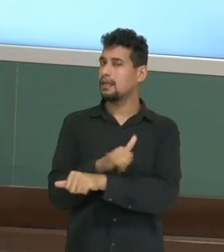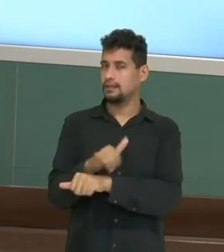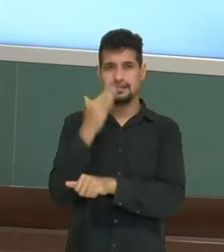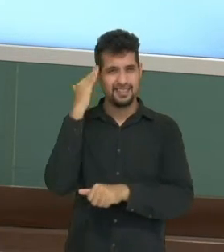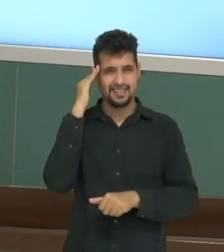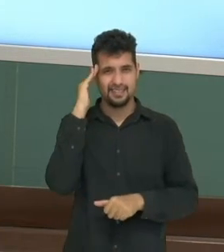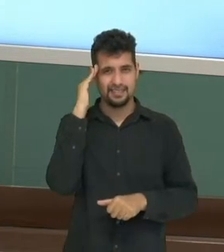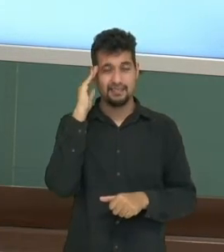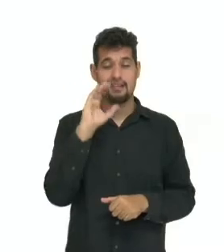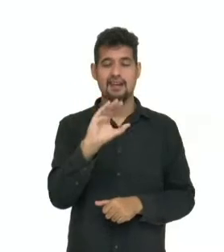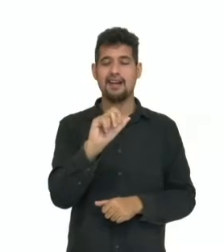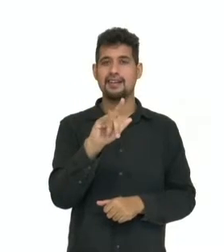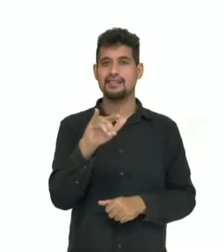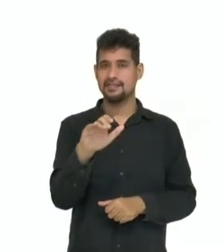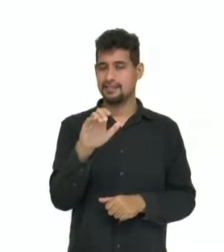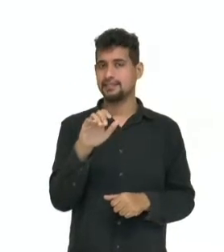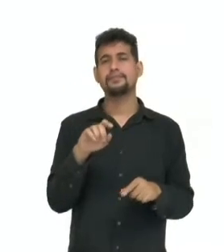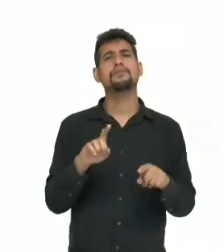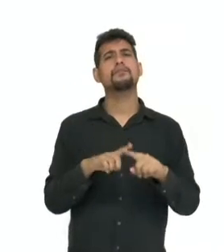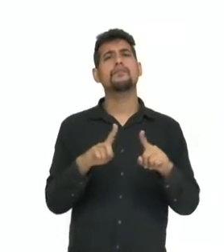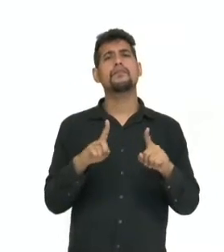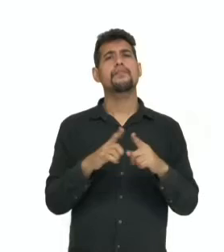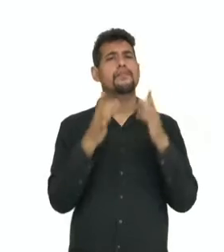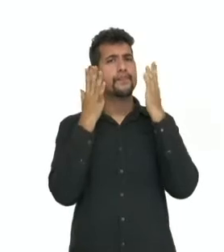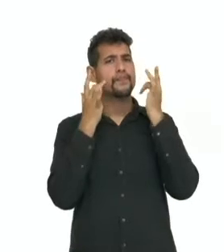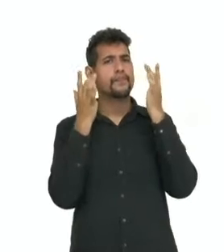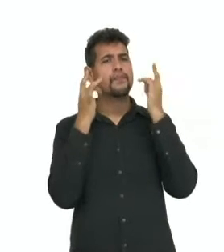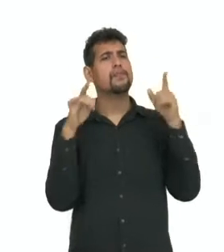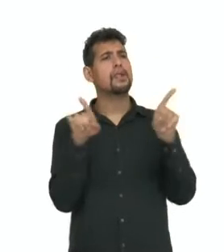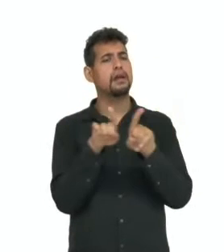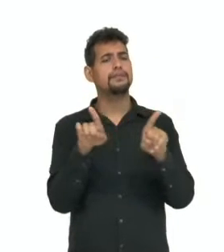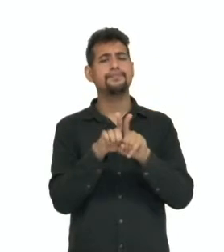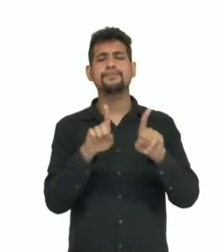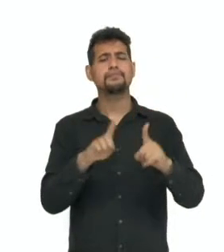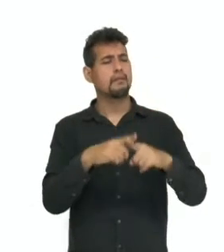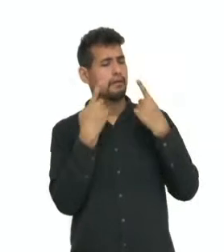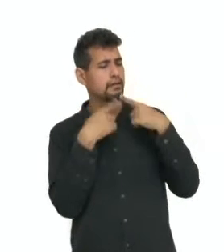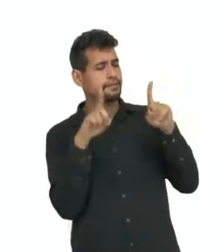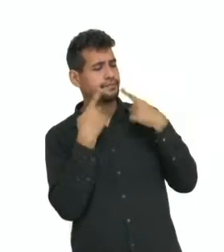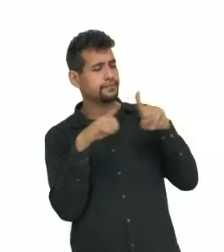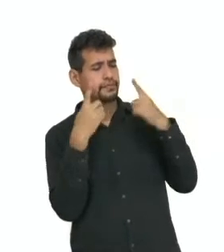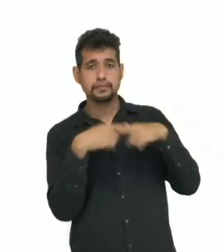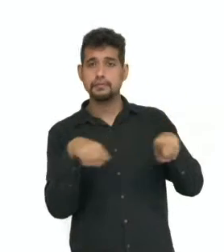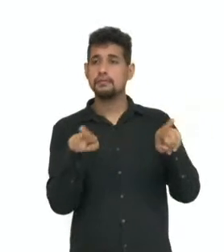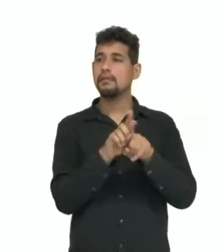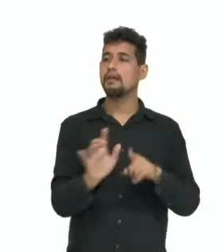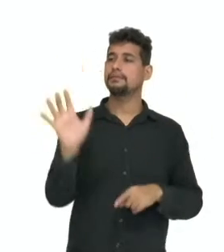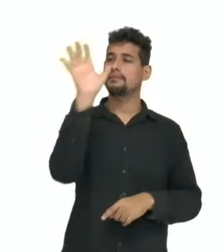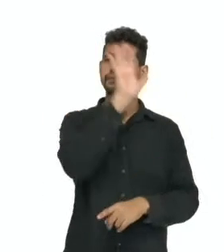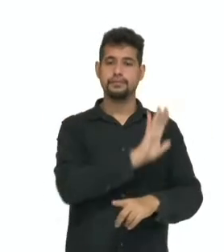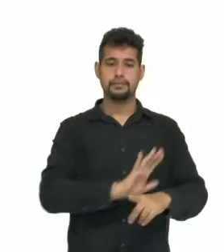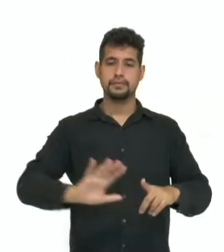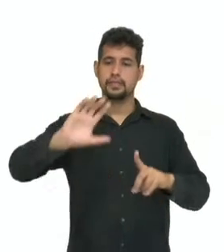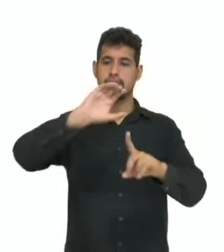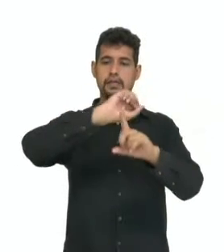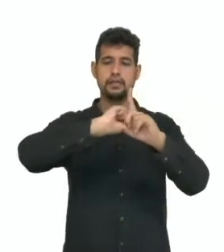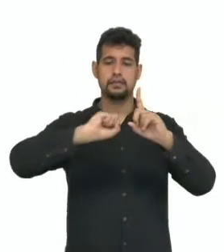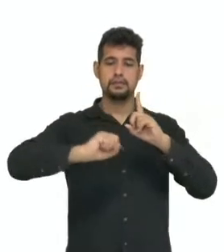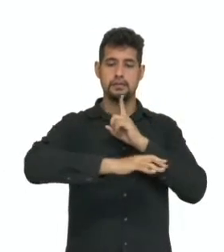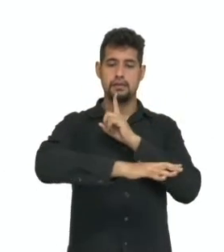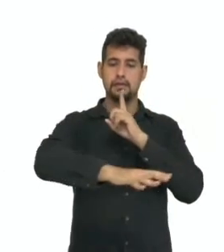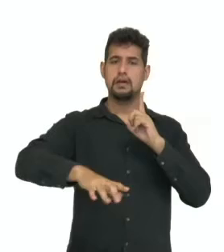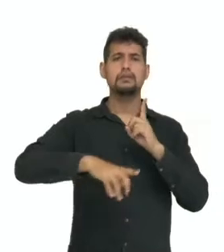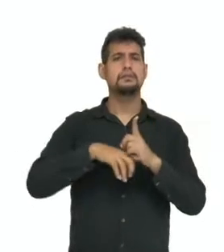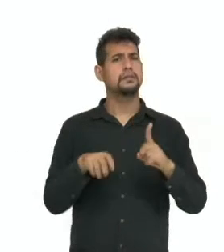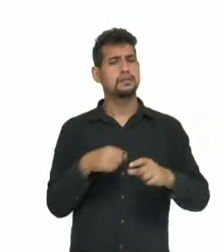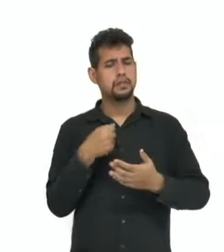censura. O teatro também foi muito ativo em denúncias aí do cenário social e na exaltação da